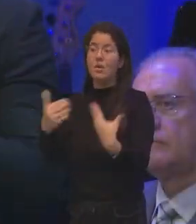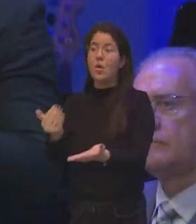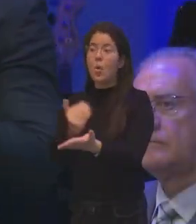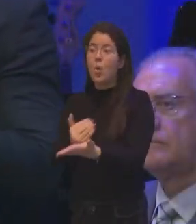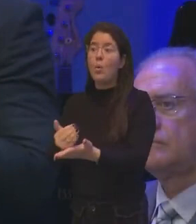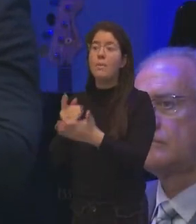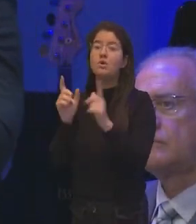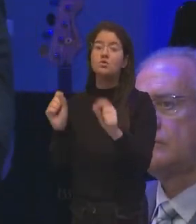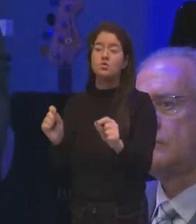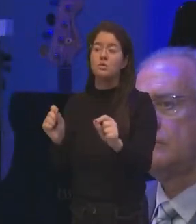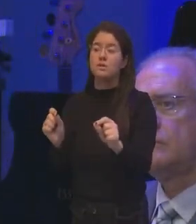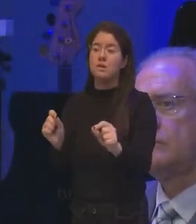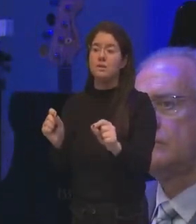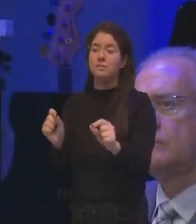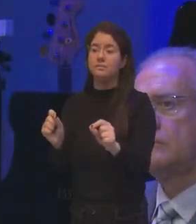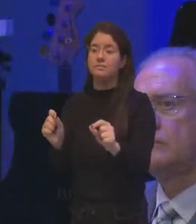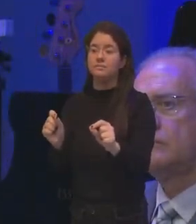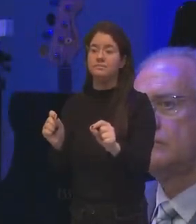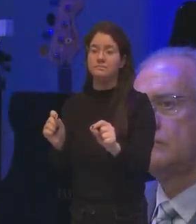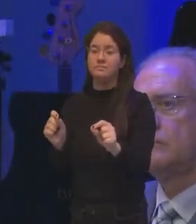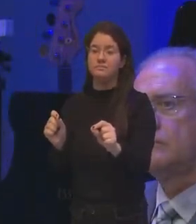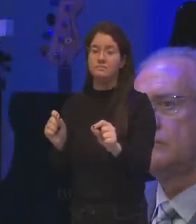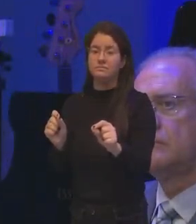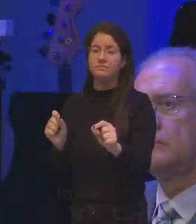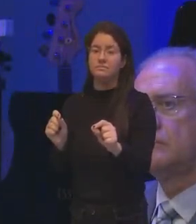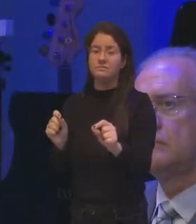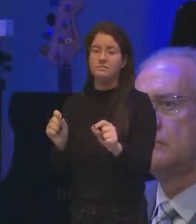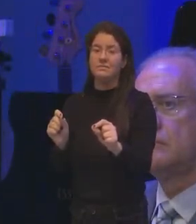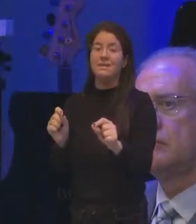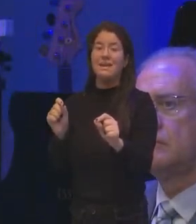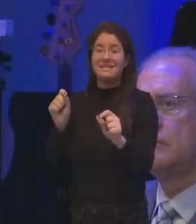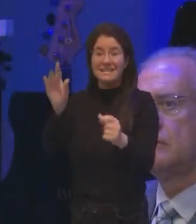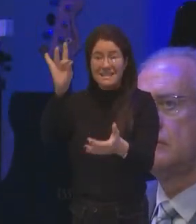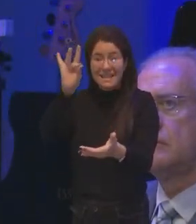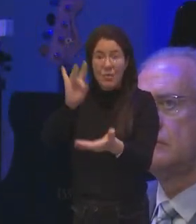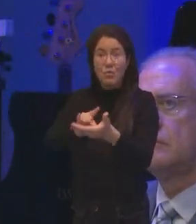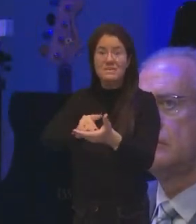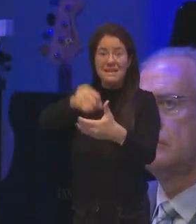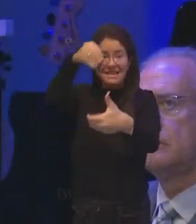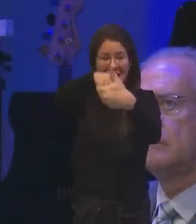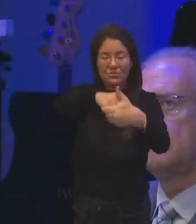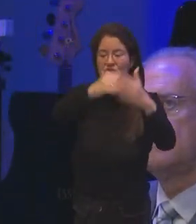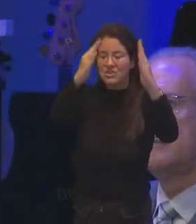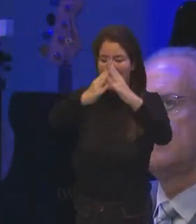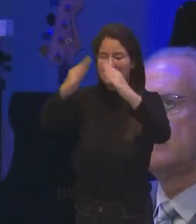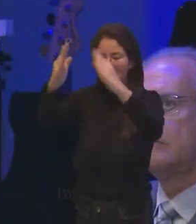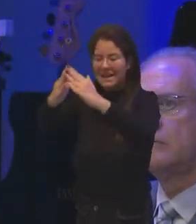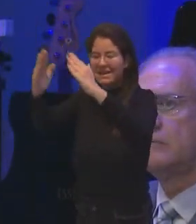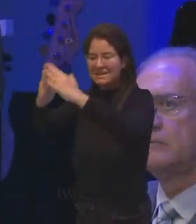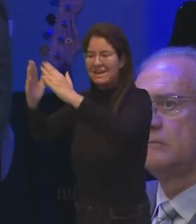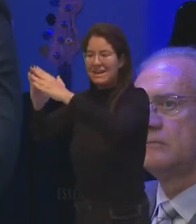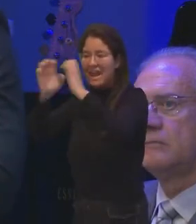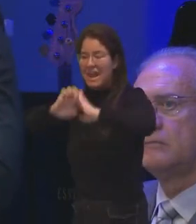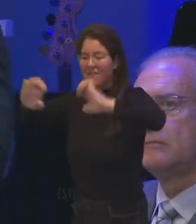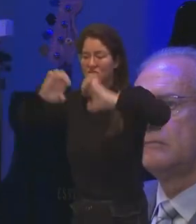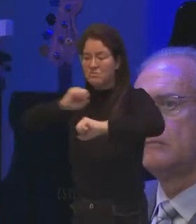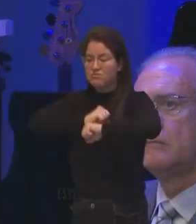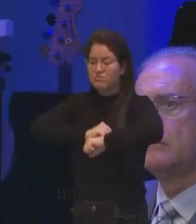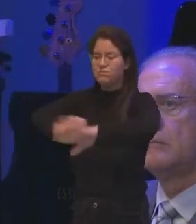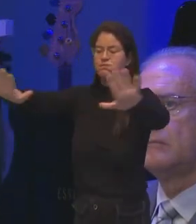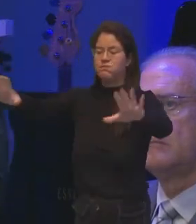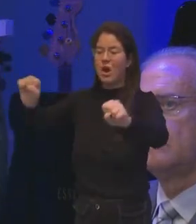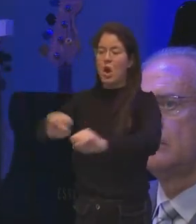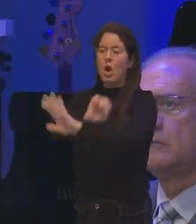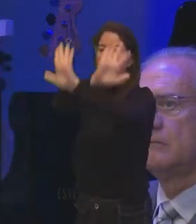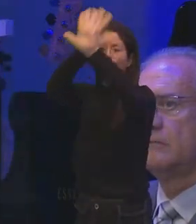a ser também uma realidade de casa em casa, e a glória de Deus ia se manifestando,